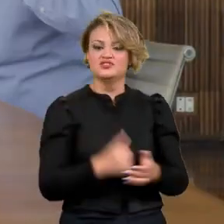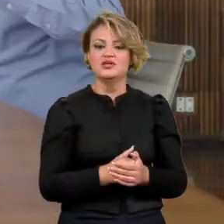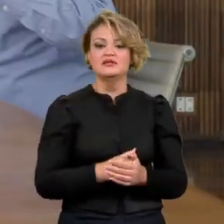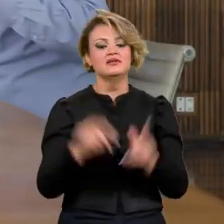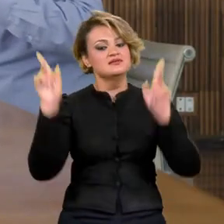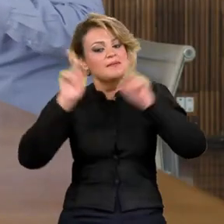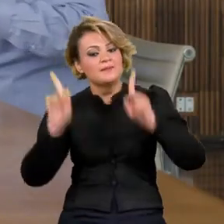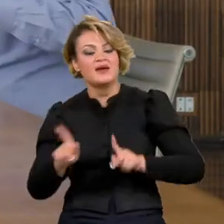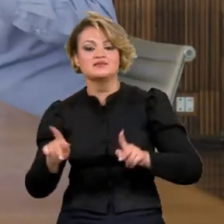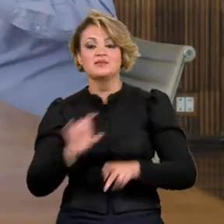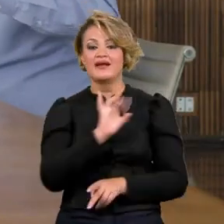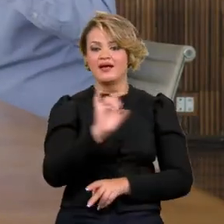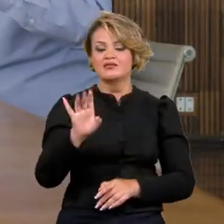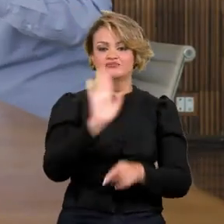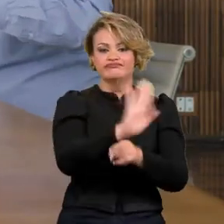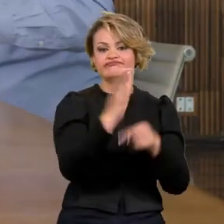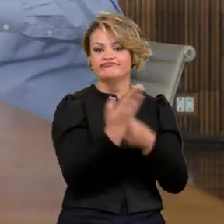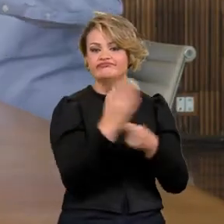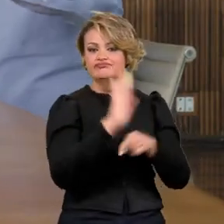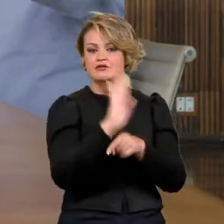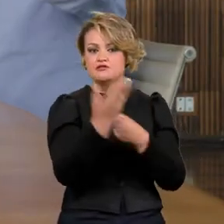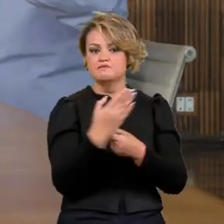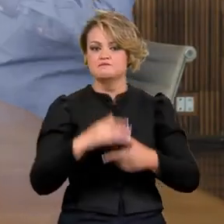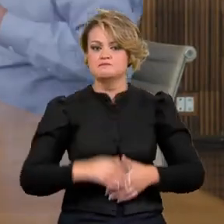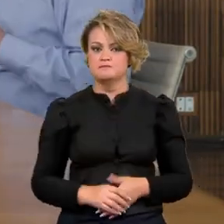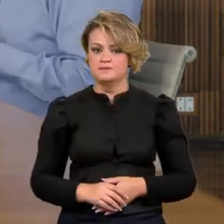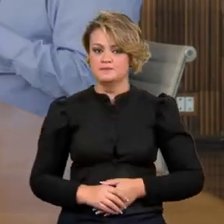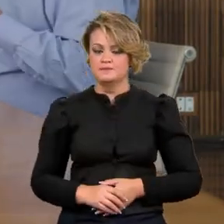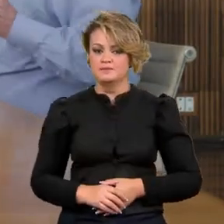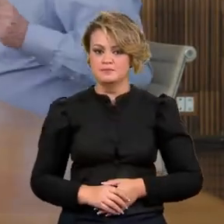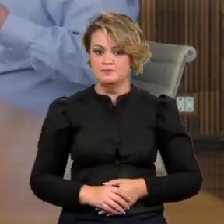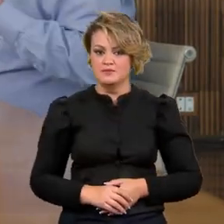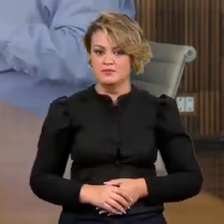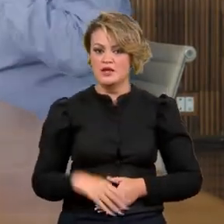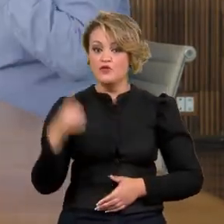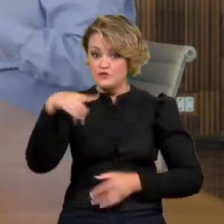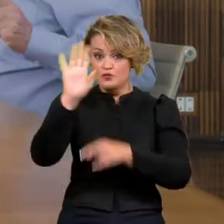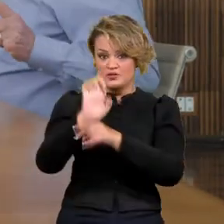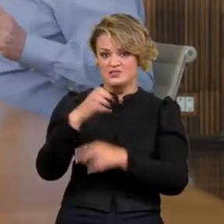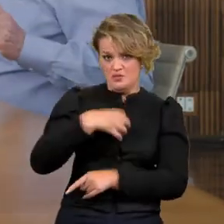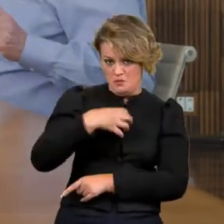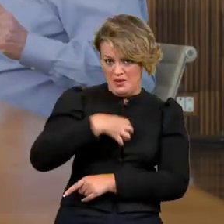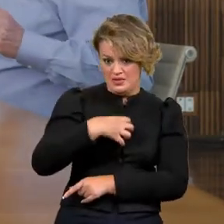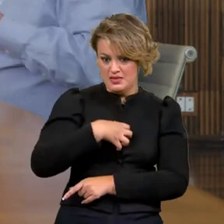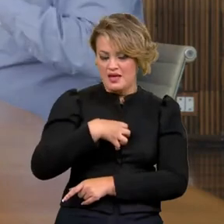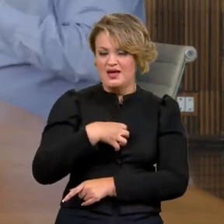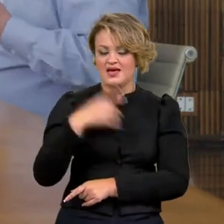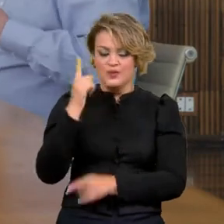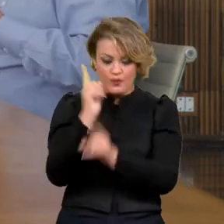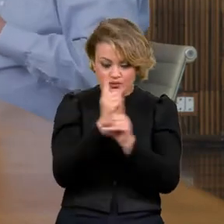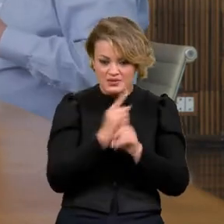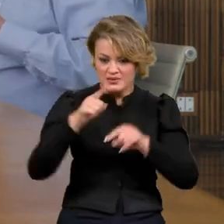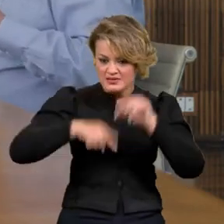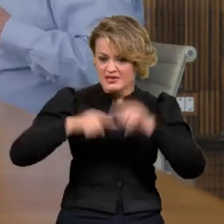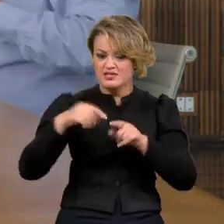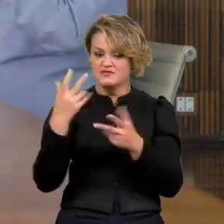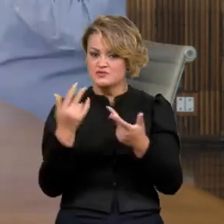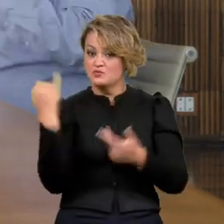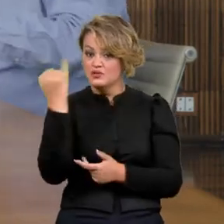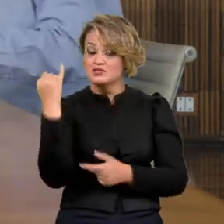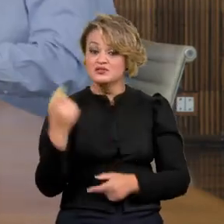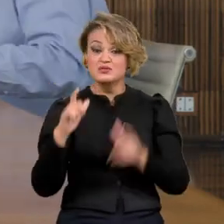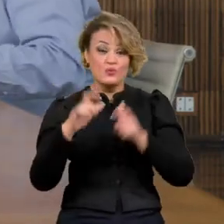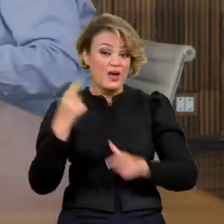que é interessante é que eu fui na Bahia visitar uma fera ele tem máquinas importantes mas só tinha um lugar que estava vendendo alimento